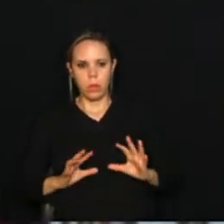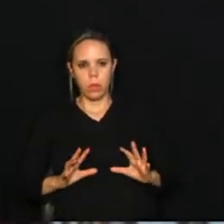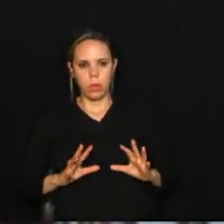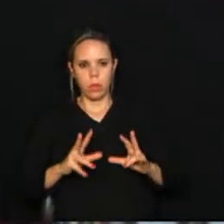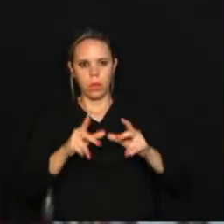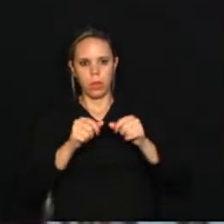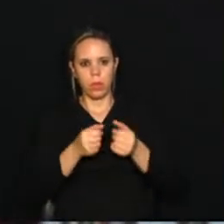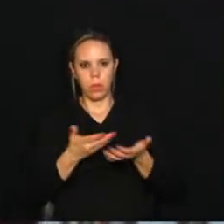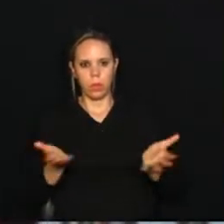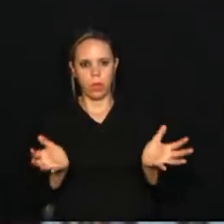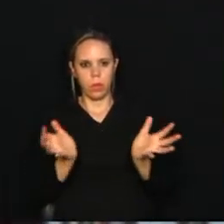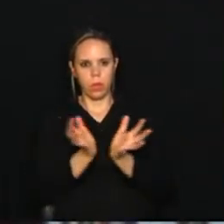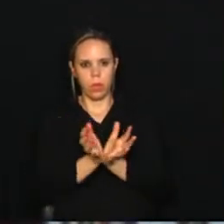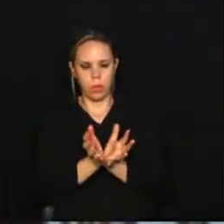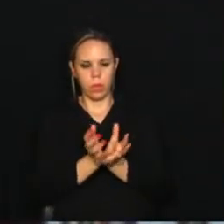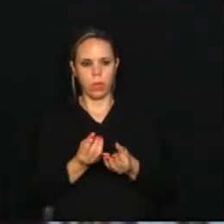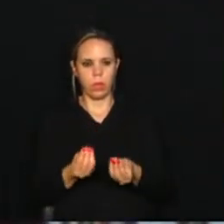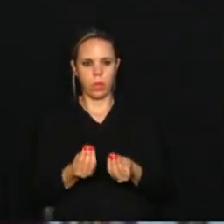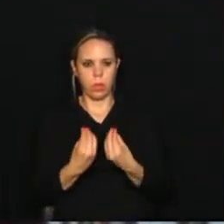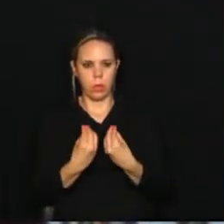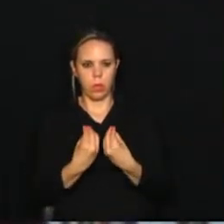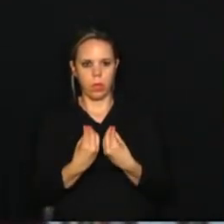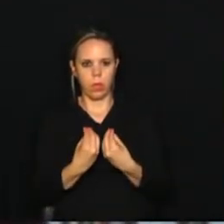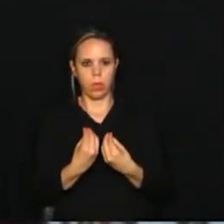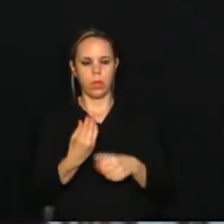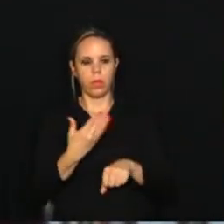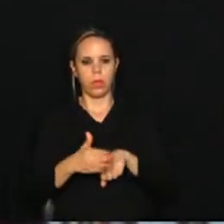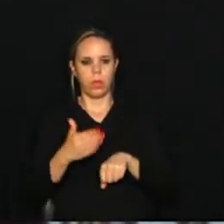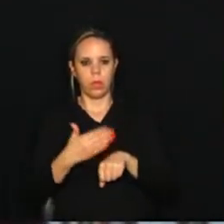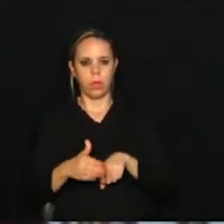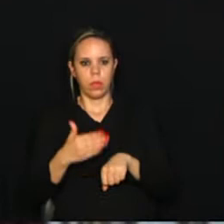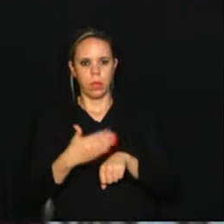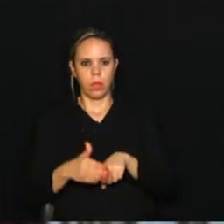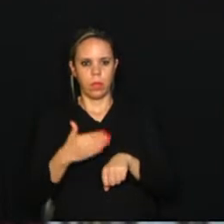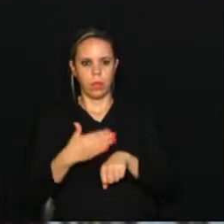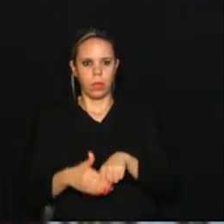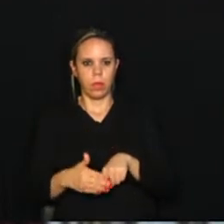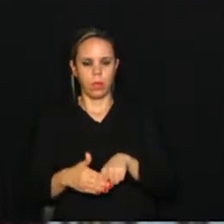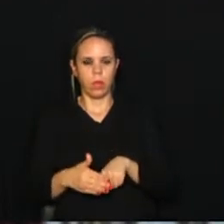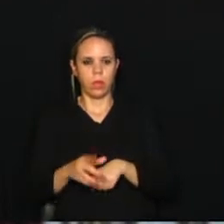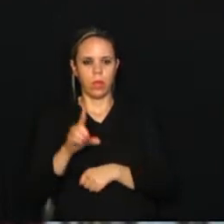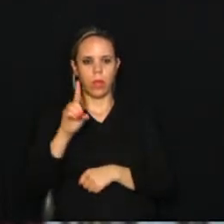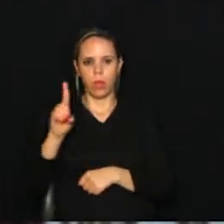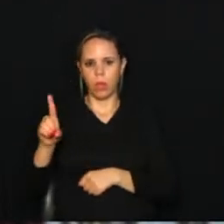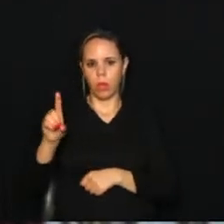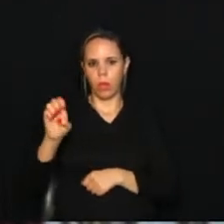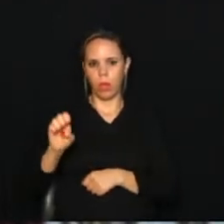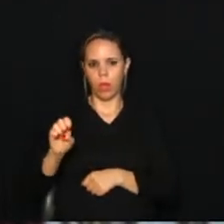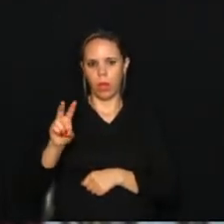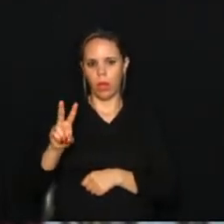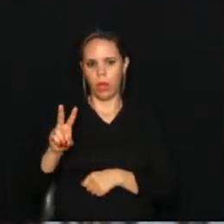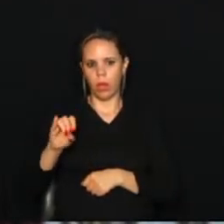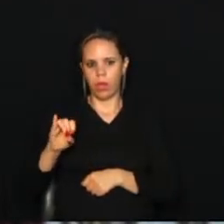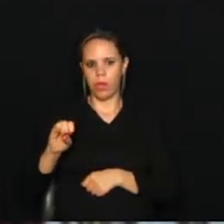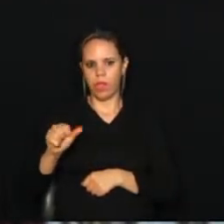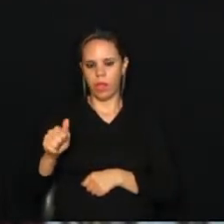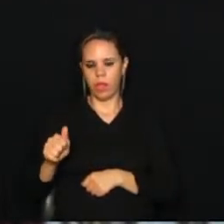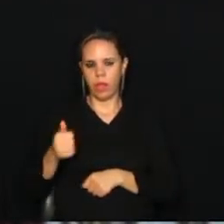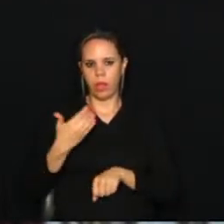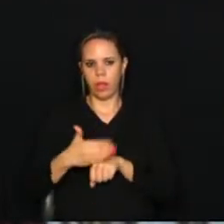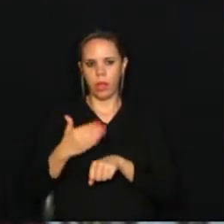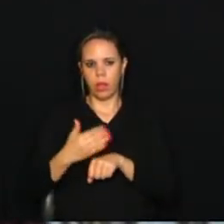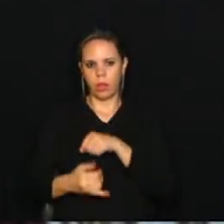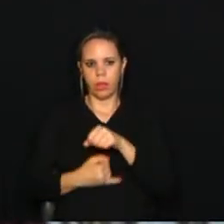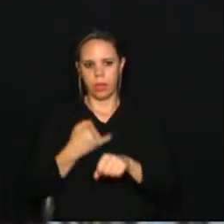todos esses grupos receberam treinamentos do Devisa, foram treinamentos online,